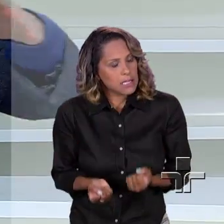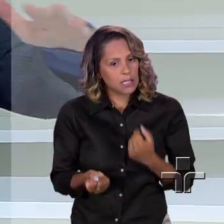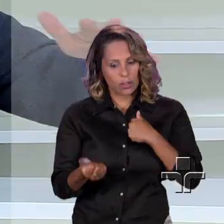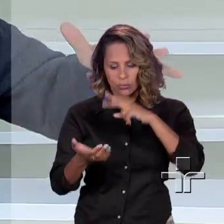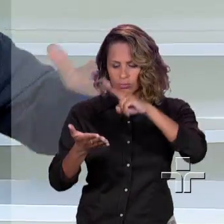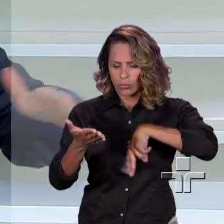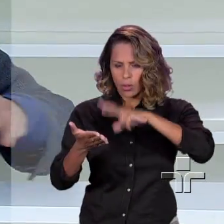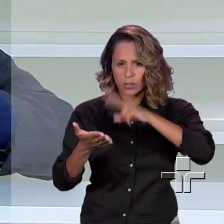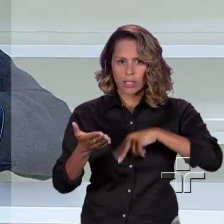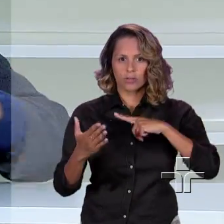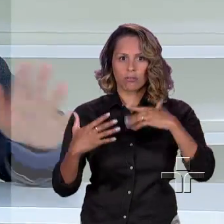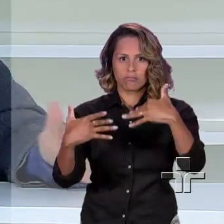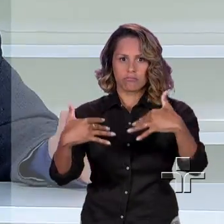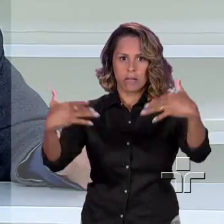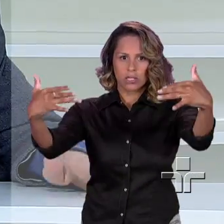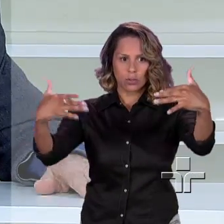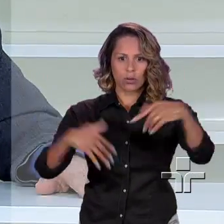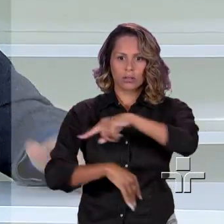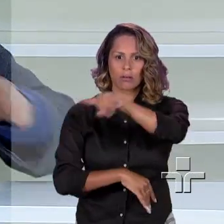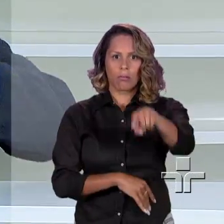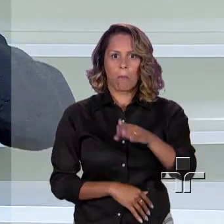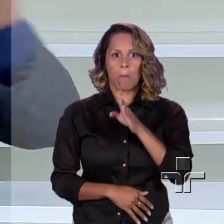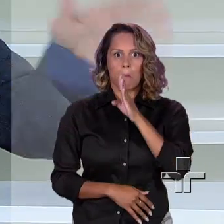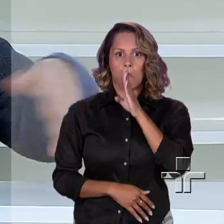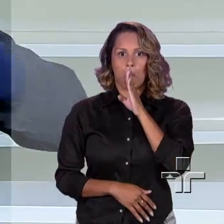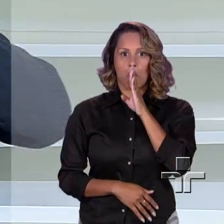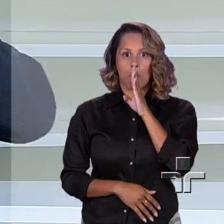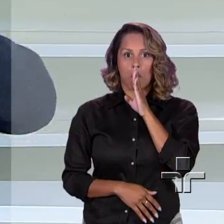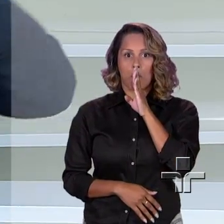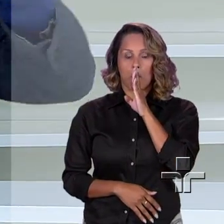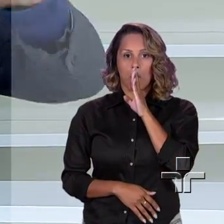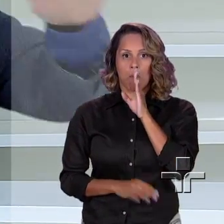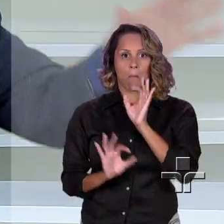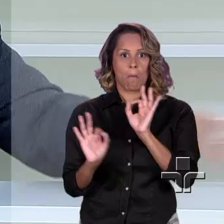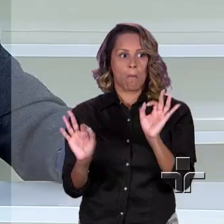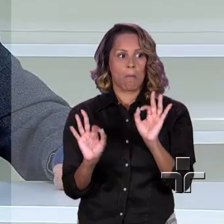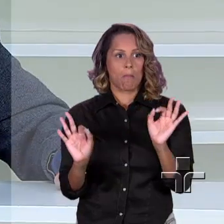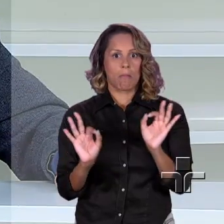silêncio total no plenário da Assembleia Legislativa, ninguém comentou nada, mudou a